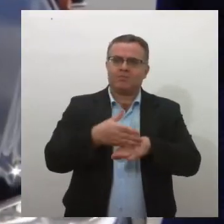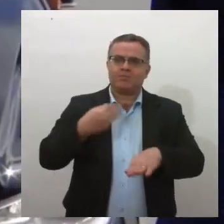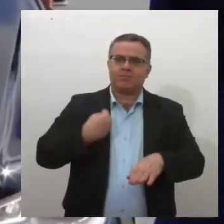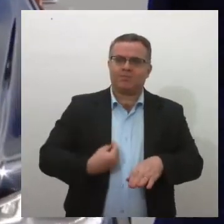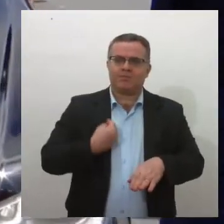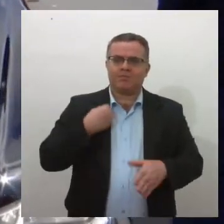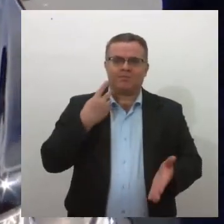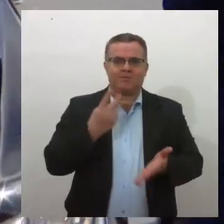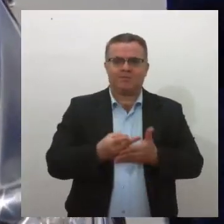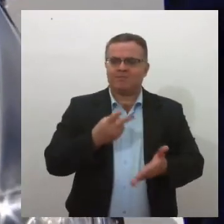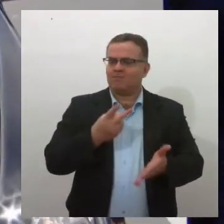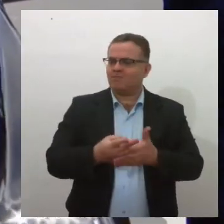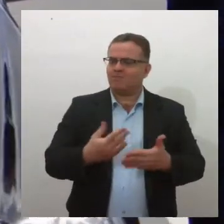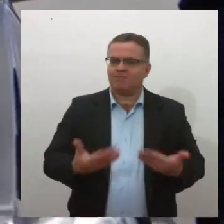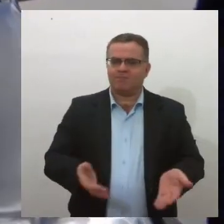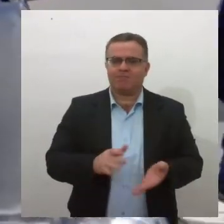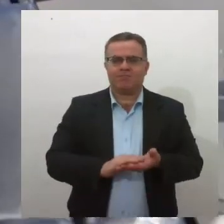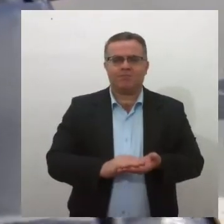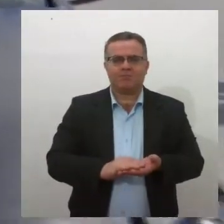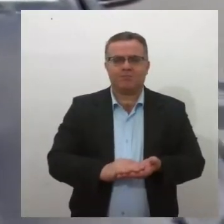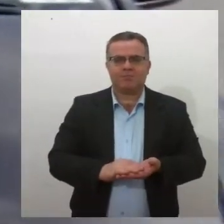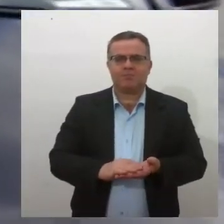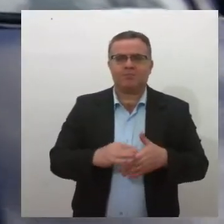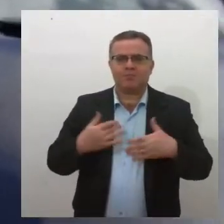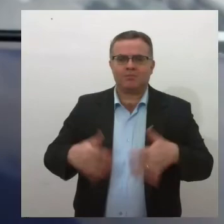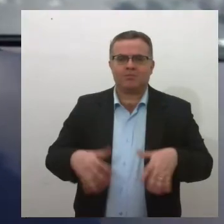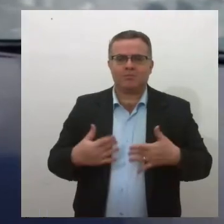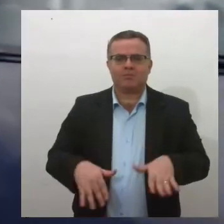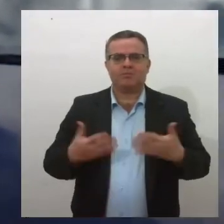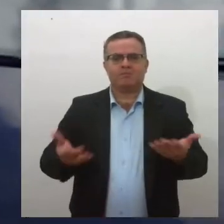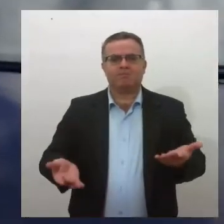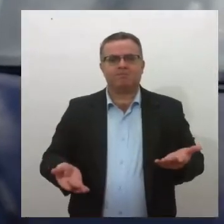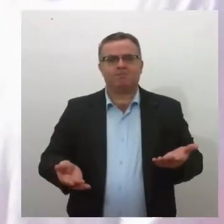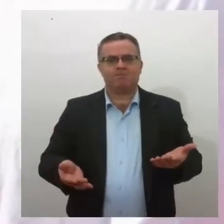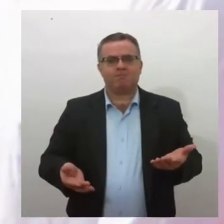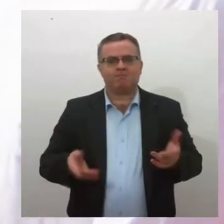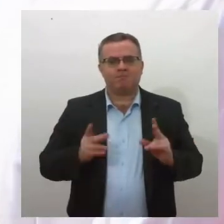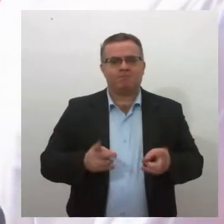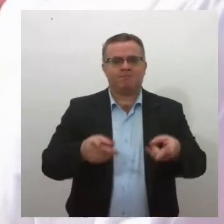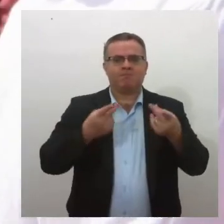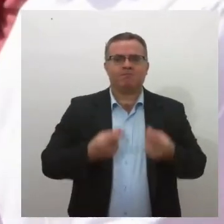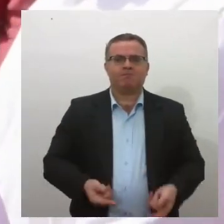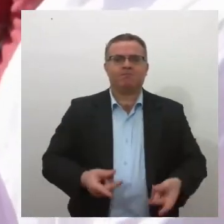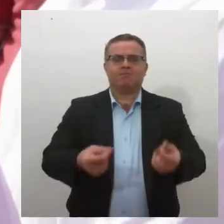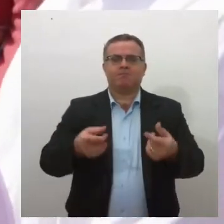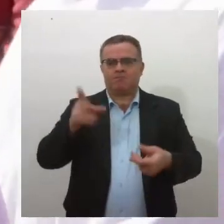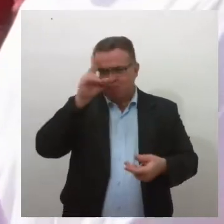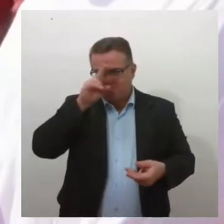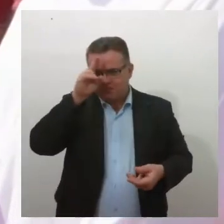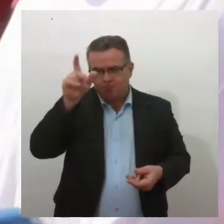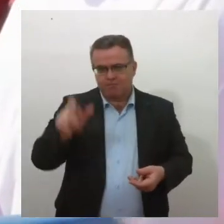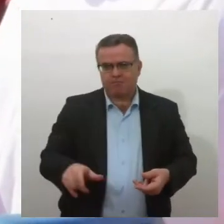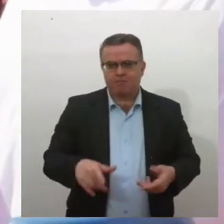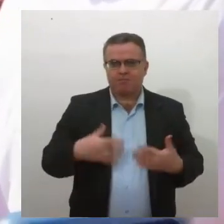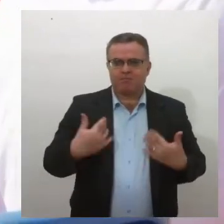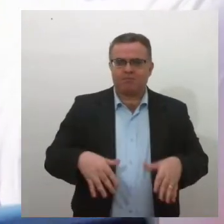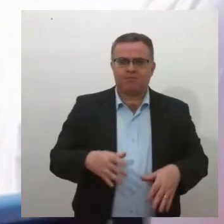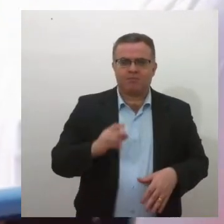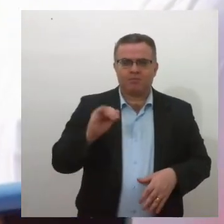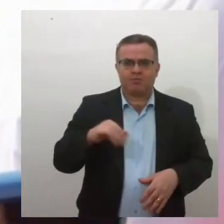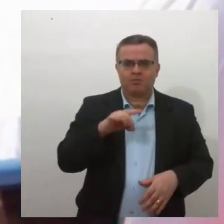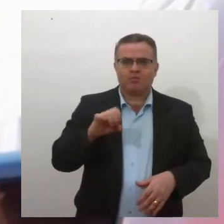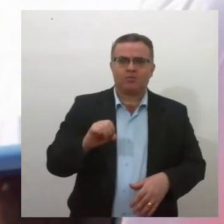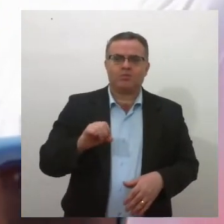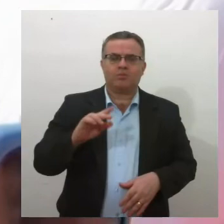participação decisiva, onde deverá ser eternizado. A história de Reinaldo está aqui. O João Hora